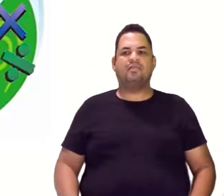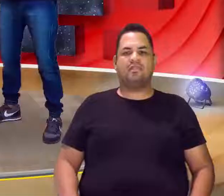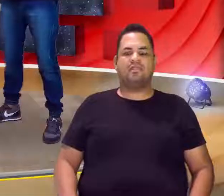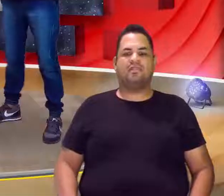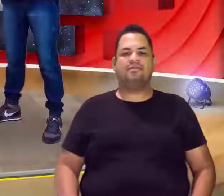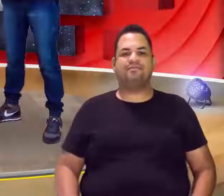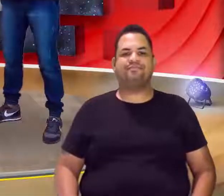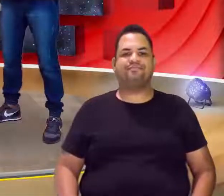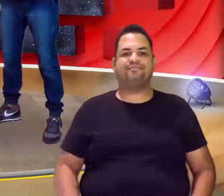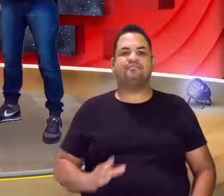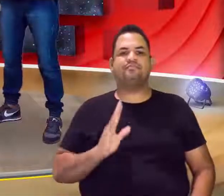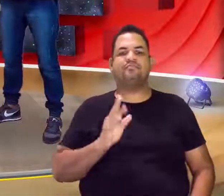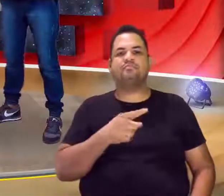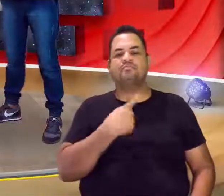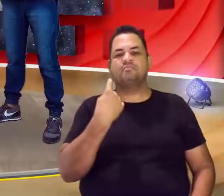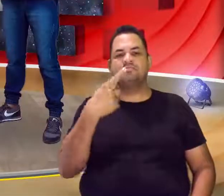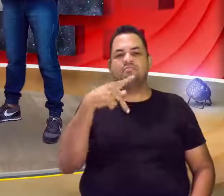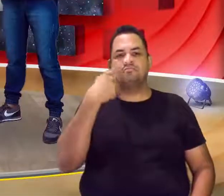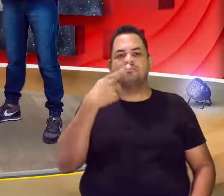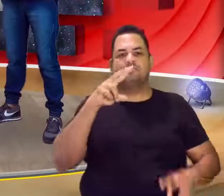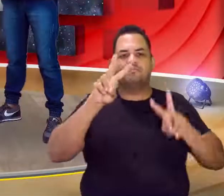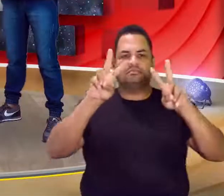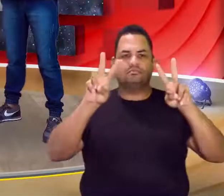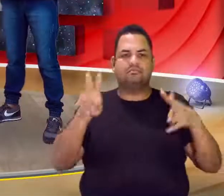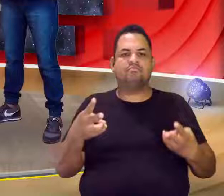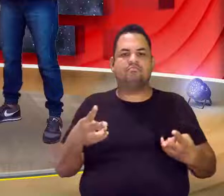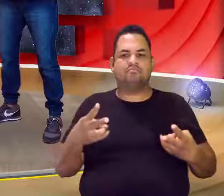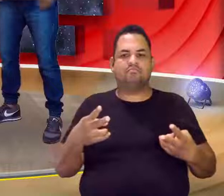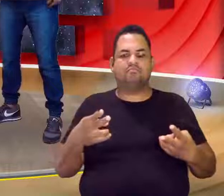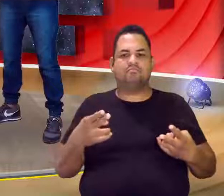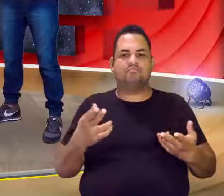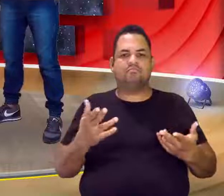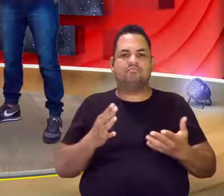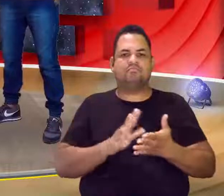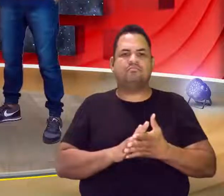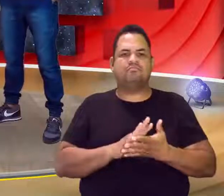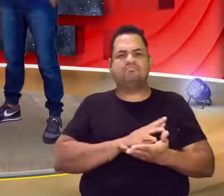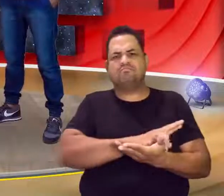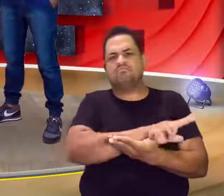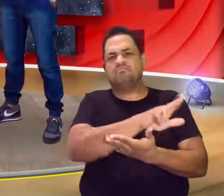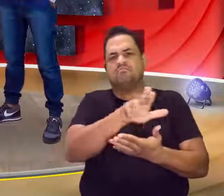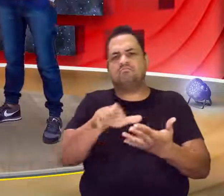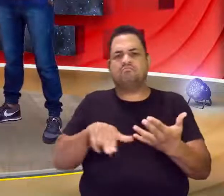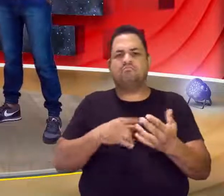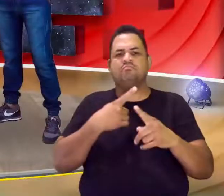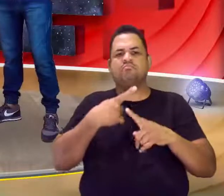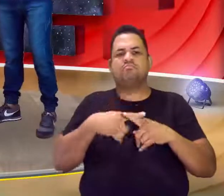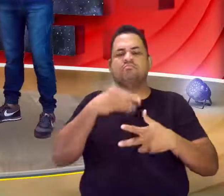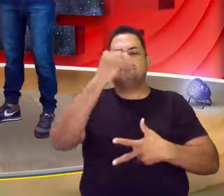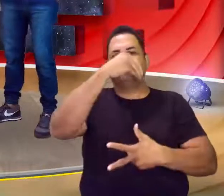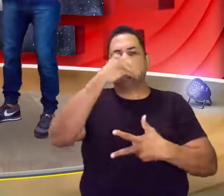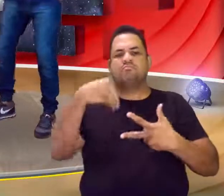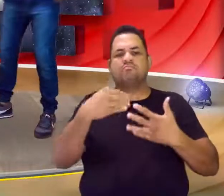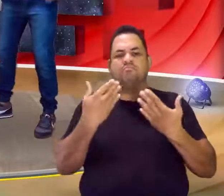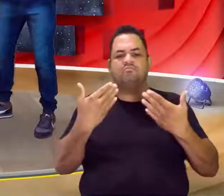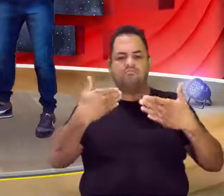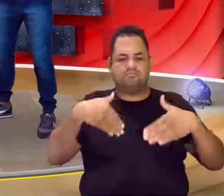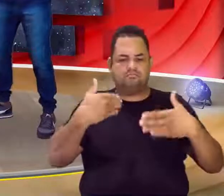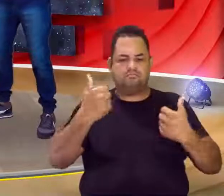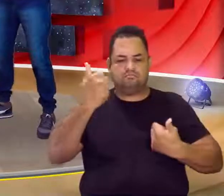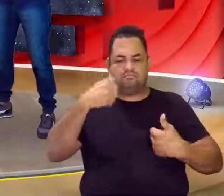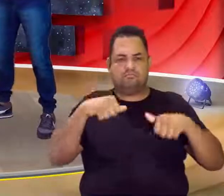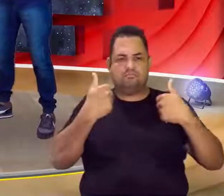de Enem, a gente está falando de assuntos muito variados, né? Porque o Enem é uma prova, uma